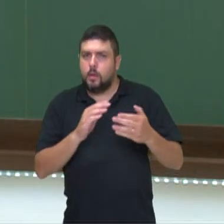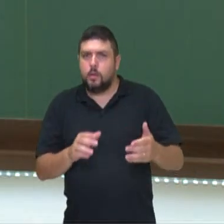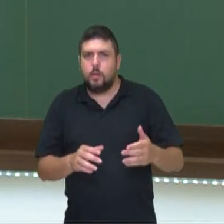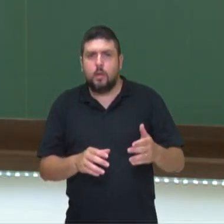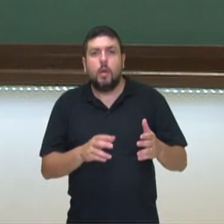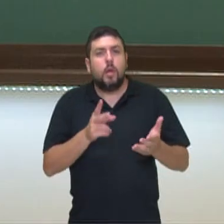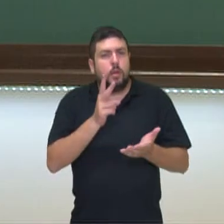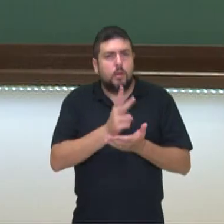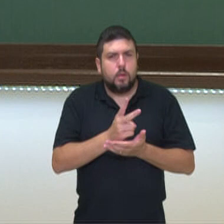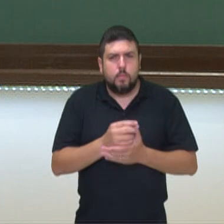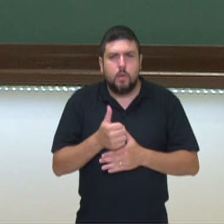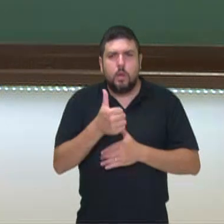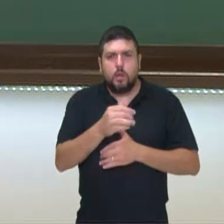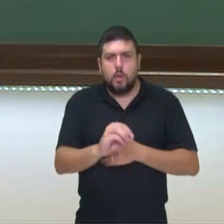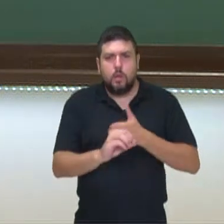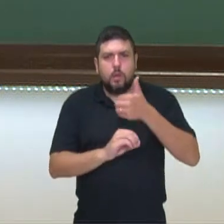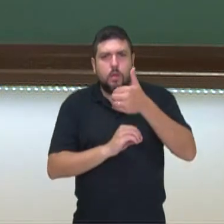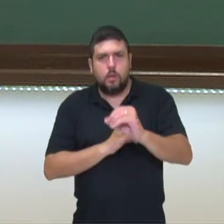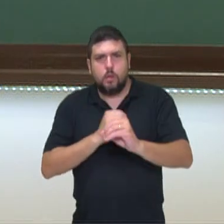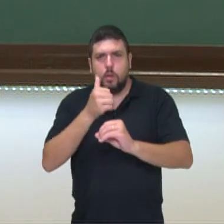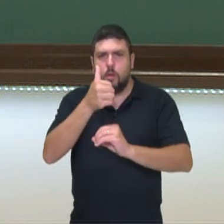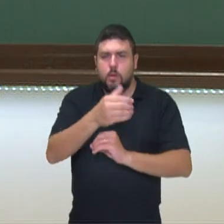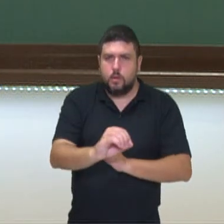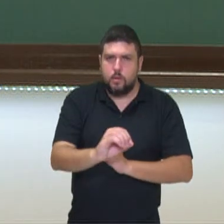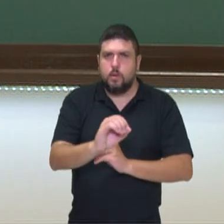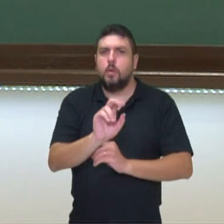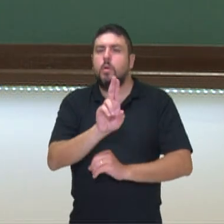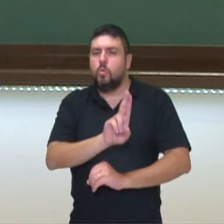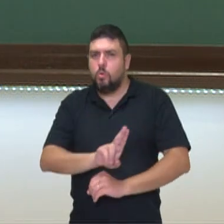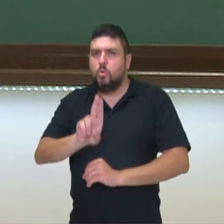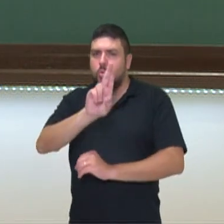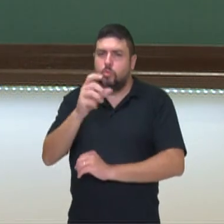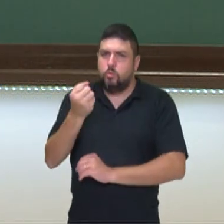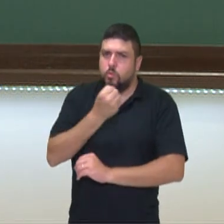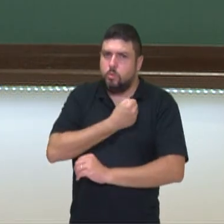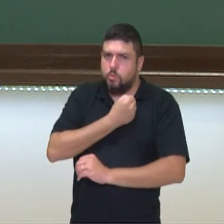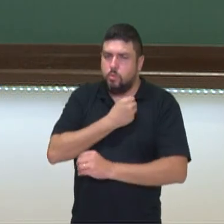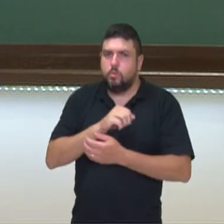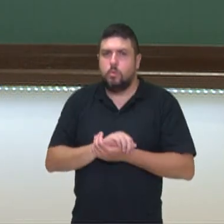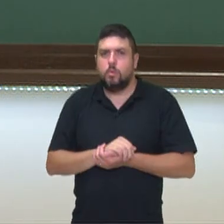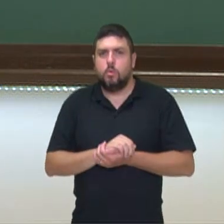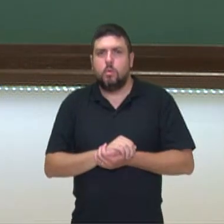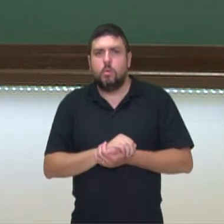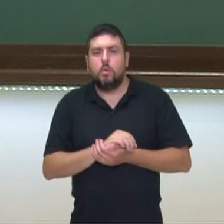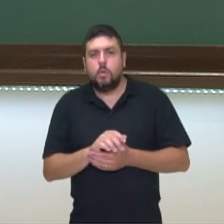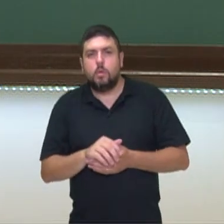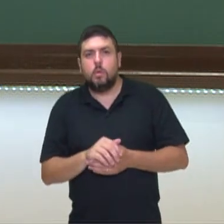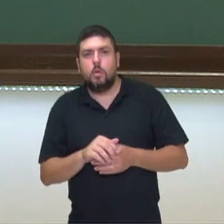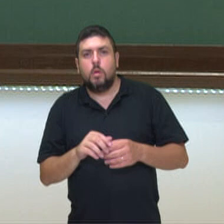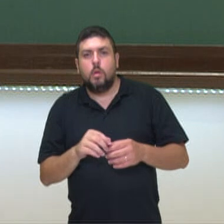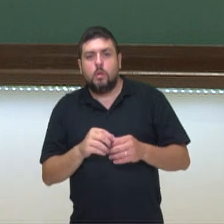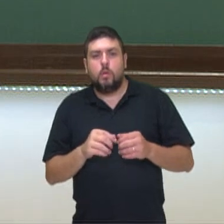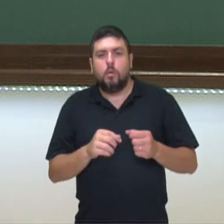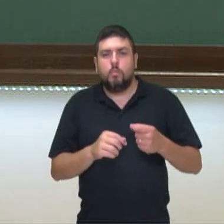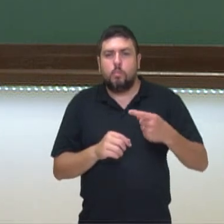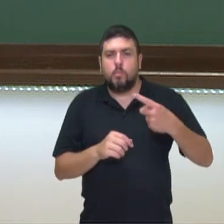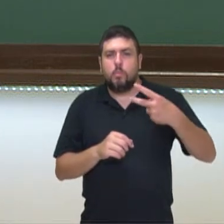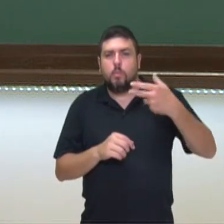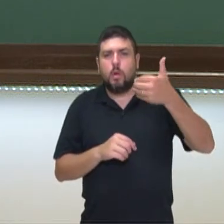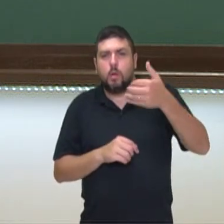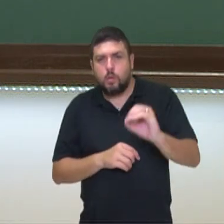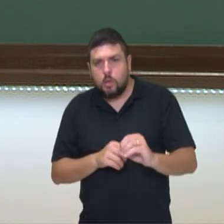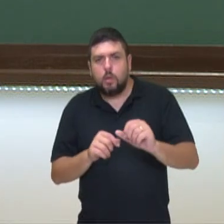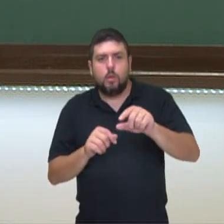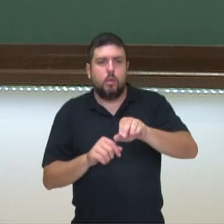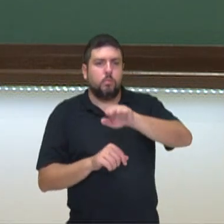decimal, ele funciona na base 10, certo? Então, cada 10 vira uma outra ordem. Então, olha lá, se